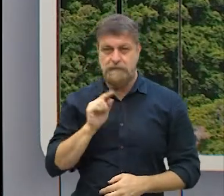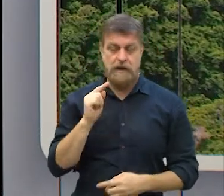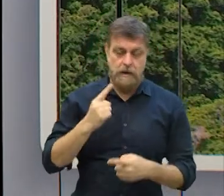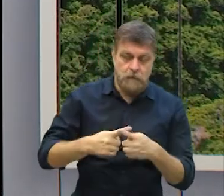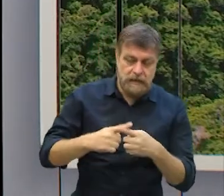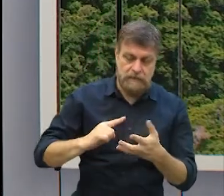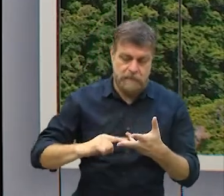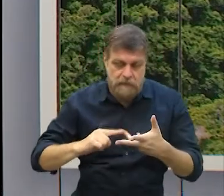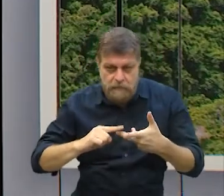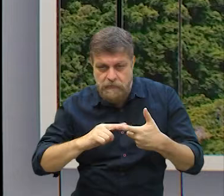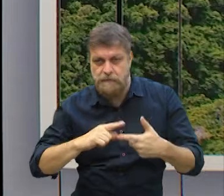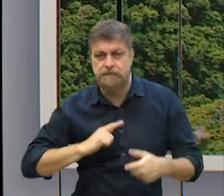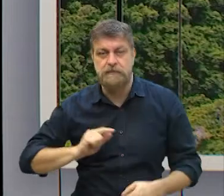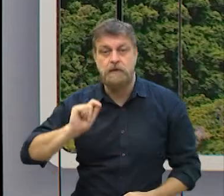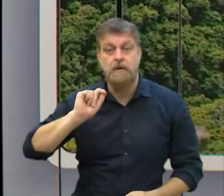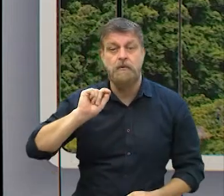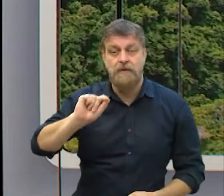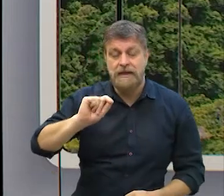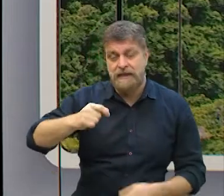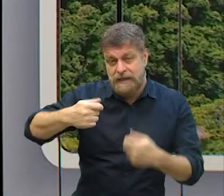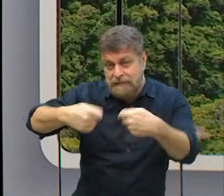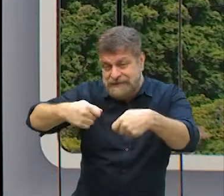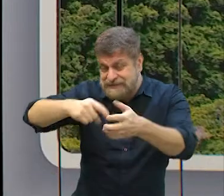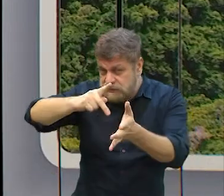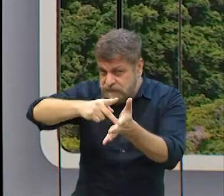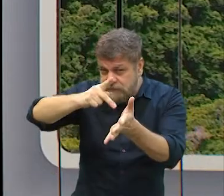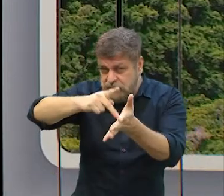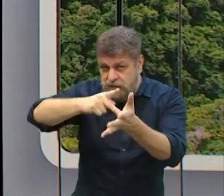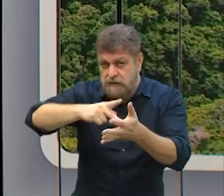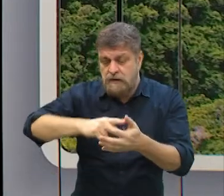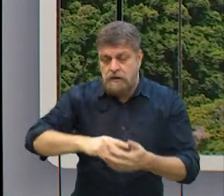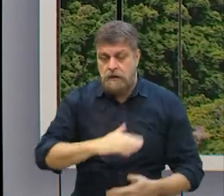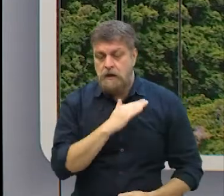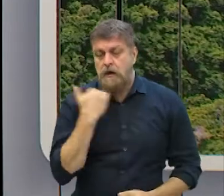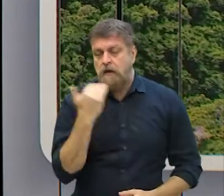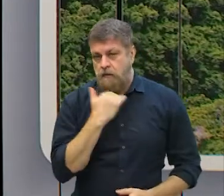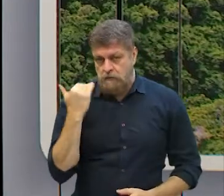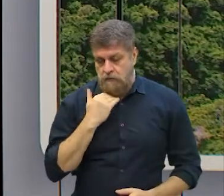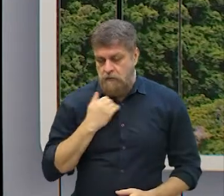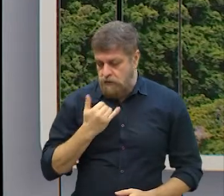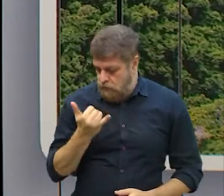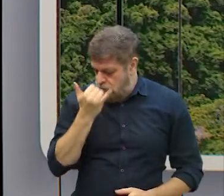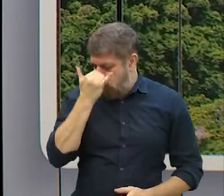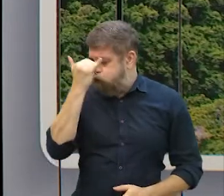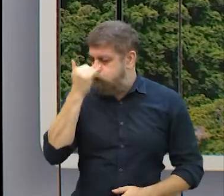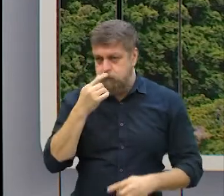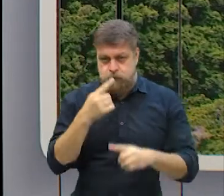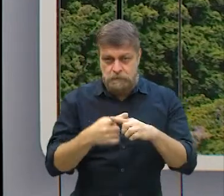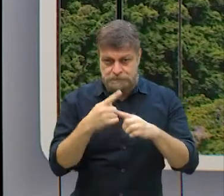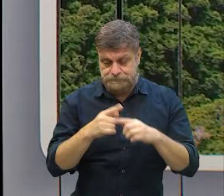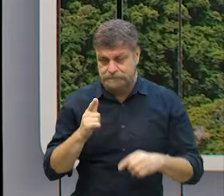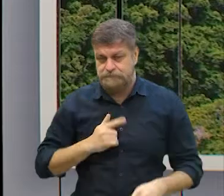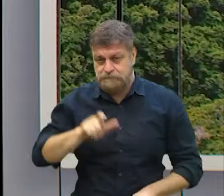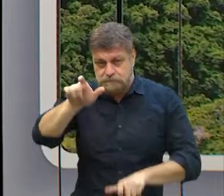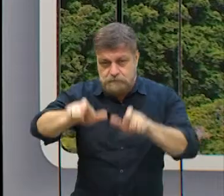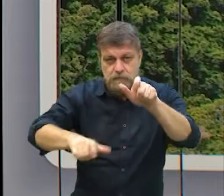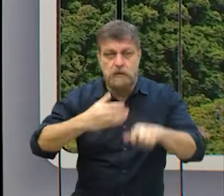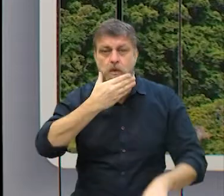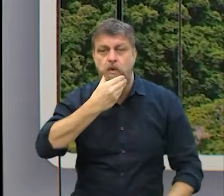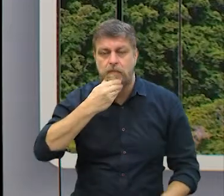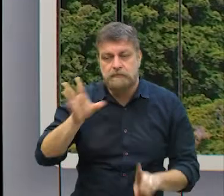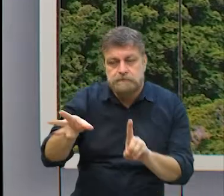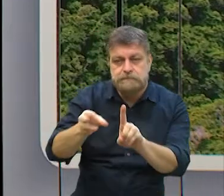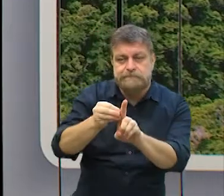quais são as reais necessidades, qual é a mortalidade decorrente, em